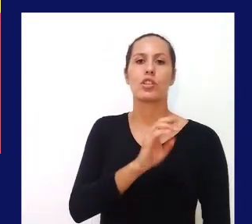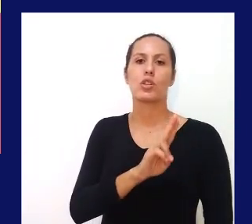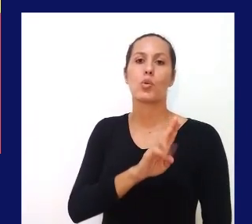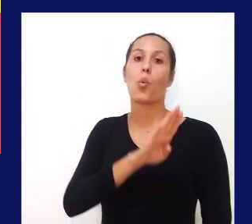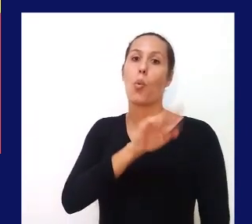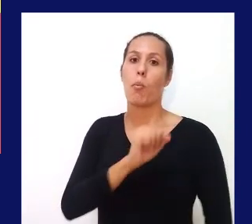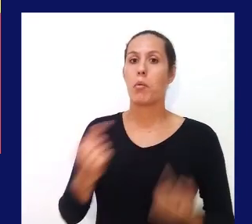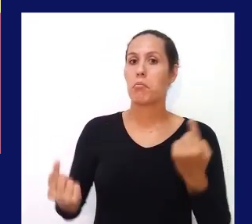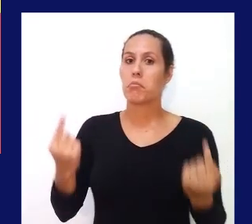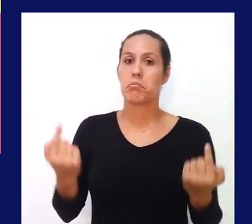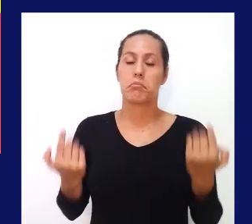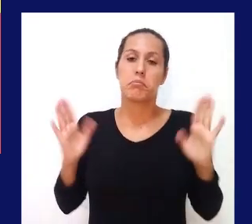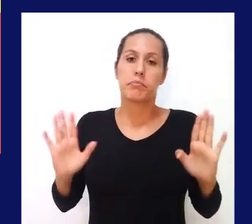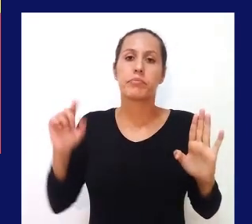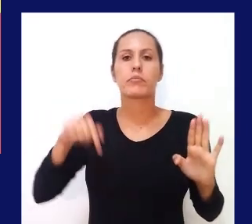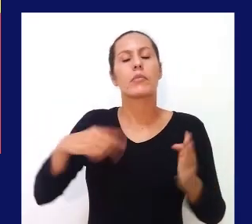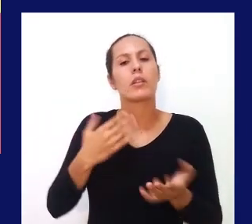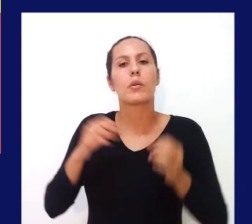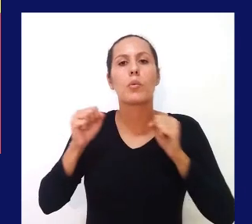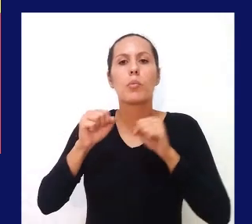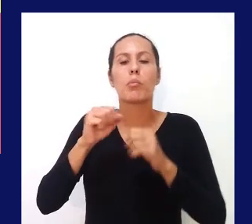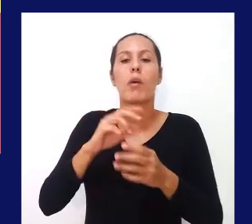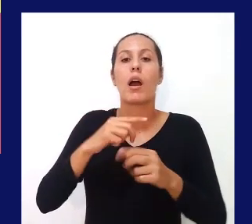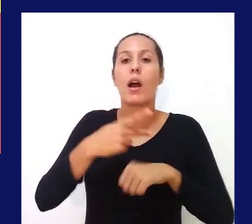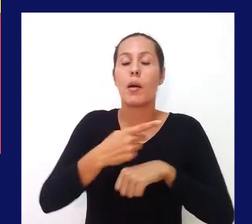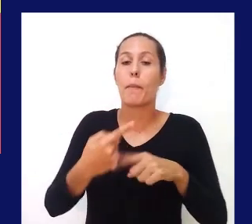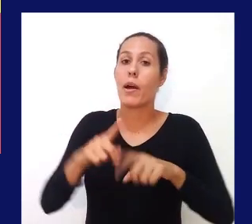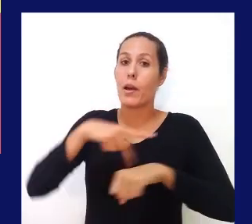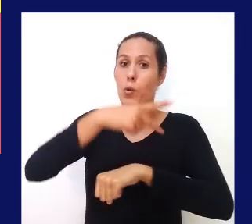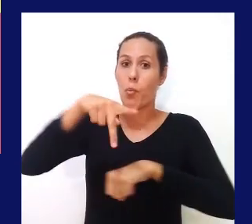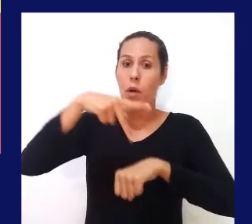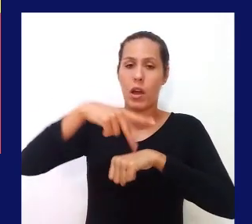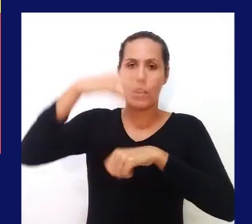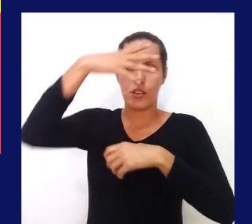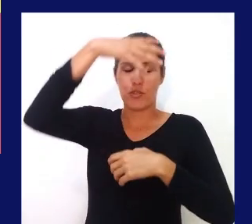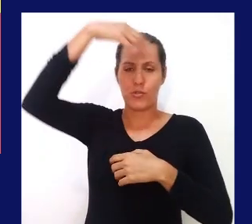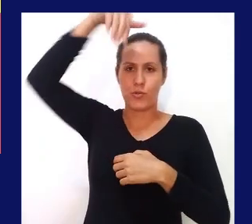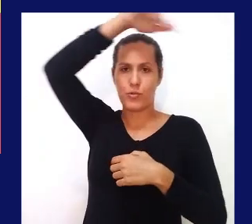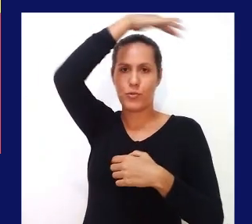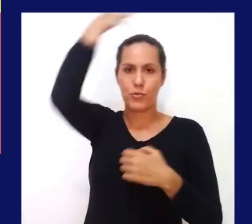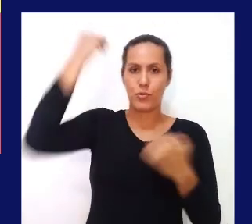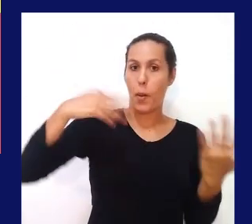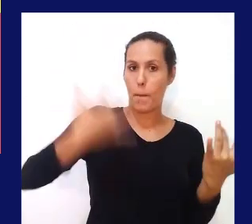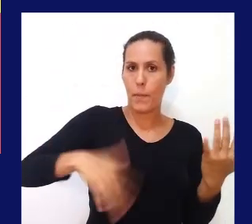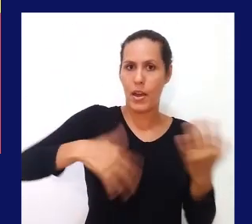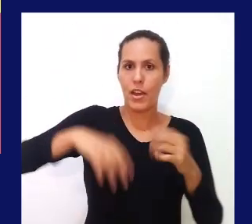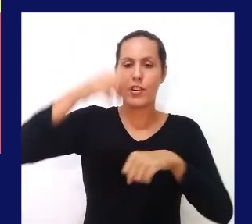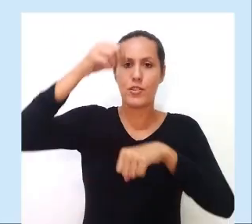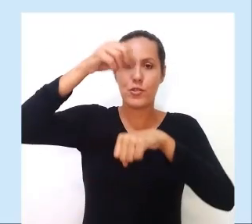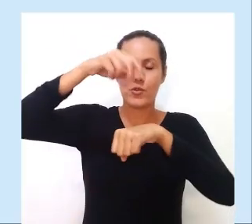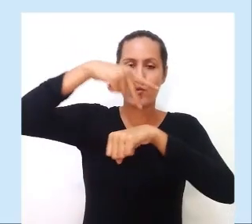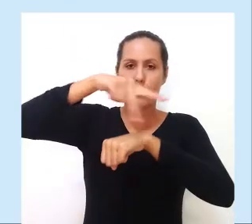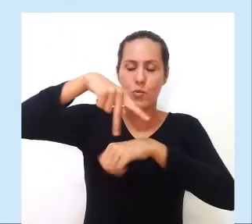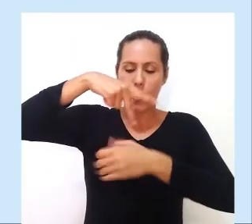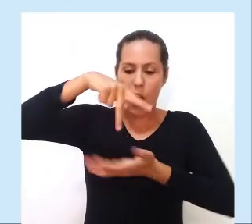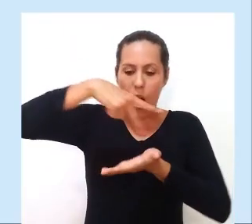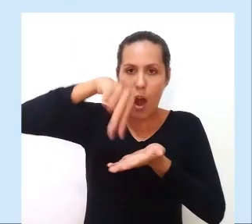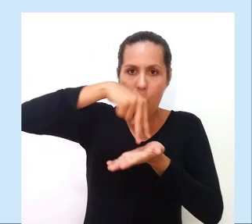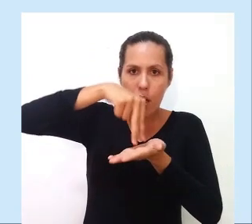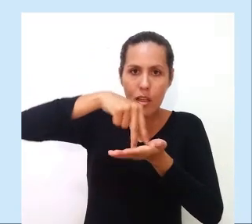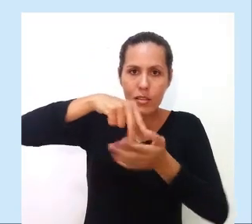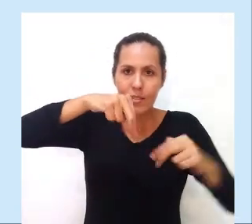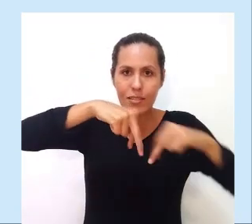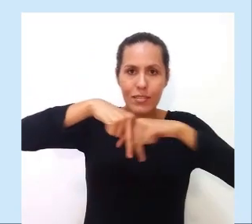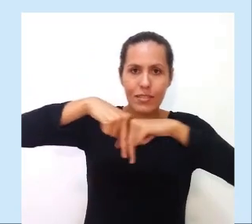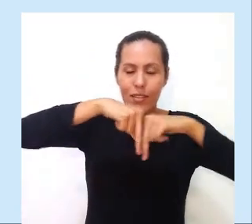Dominicana e México, que é considerado seu principal difusor. Ou seja, o México é considerado o país em que